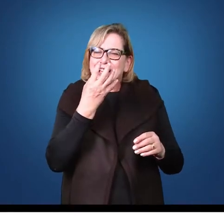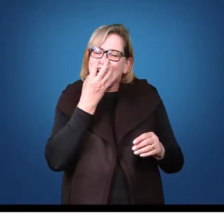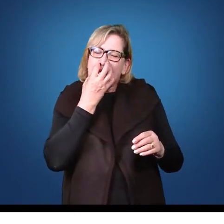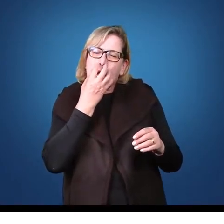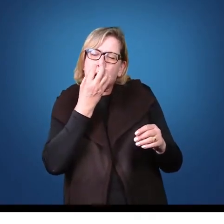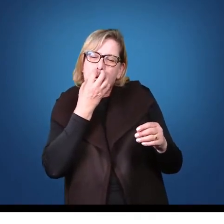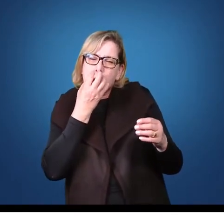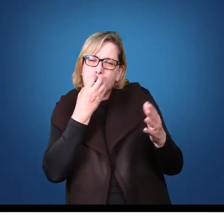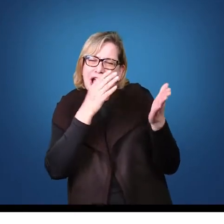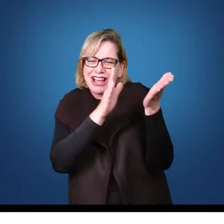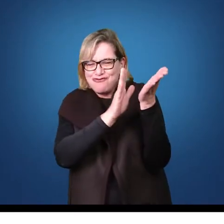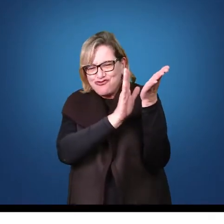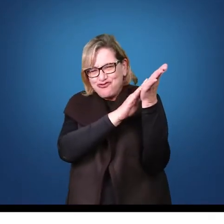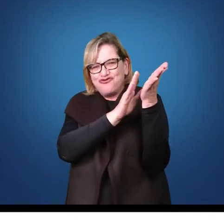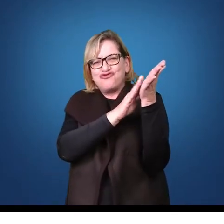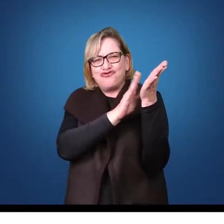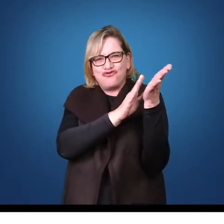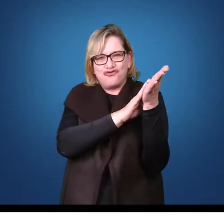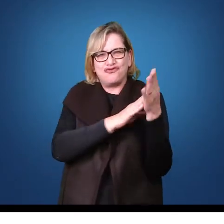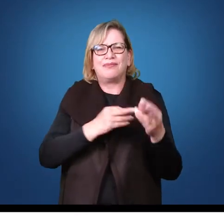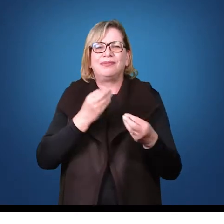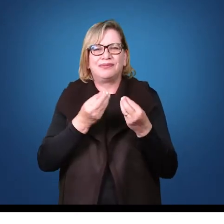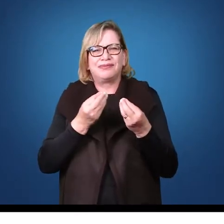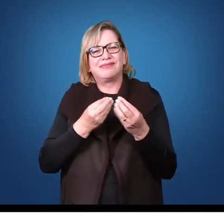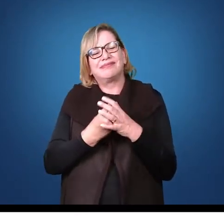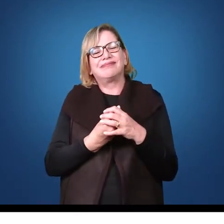Para os cachorros.